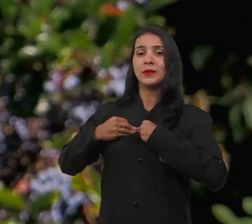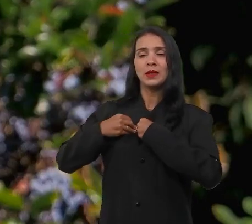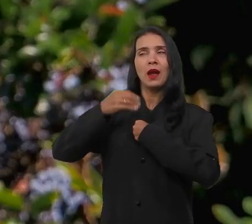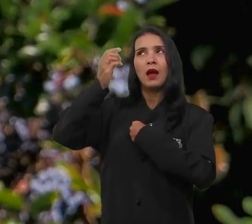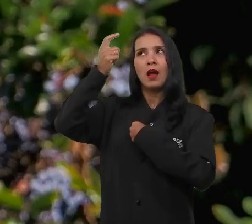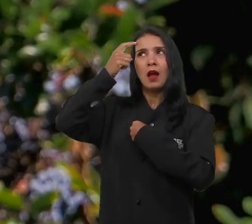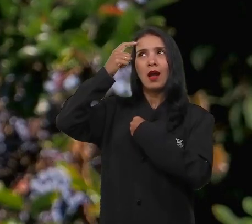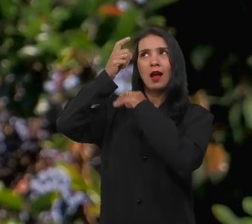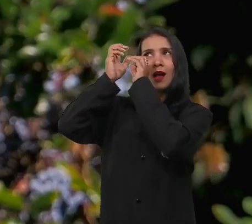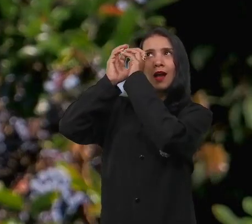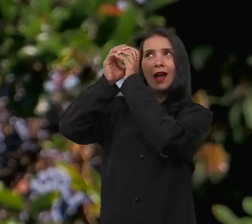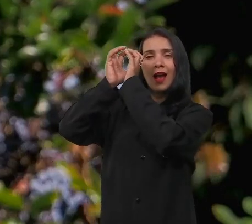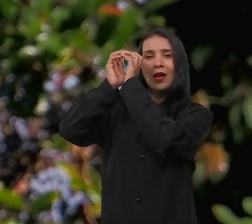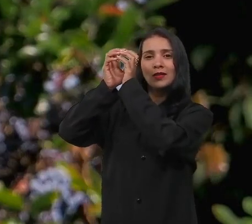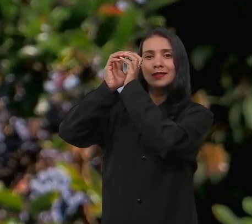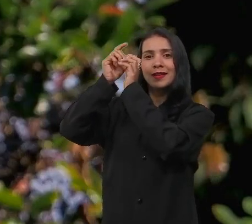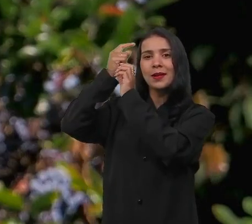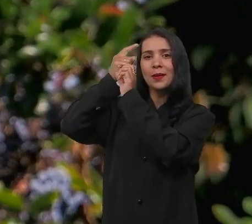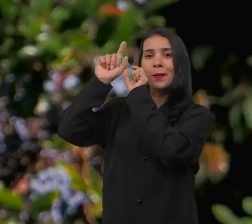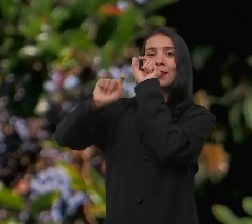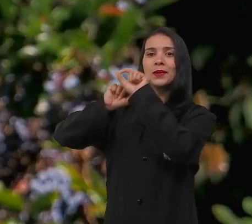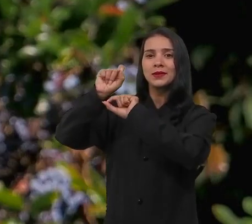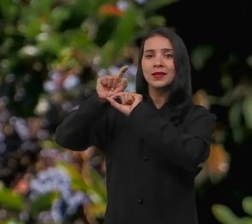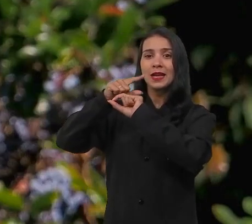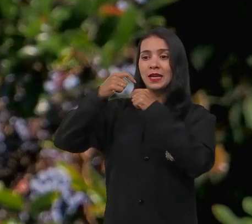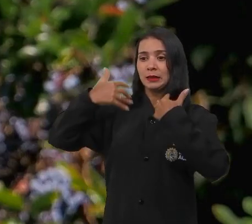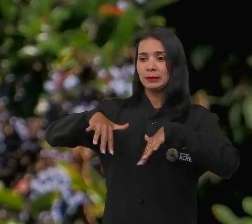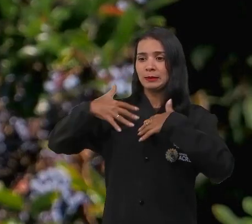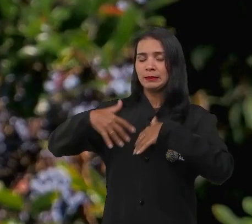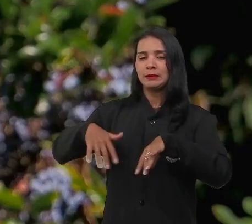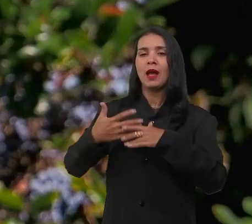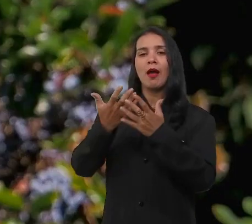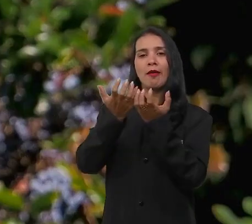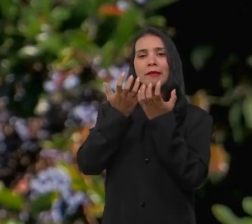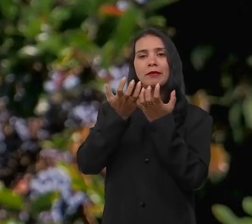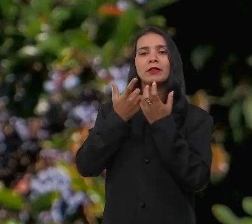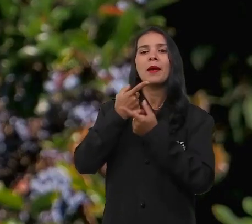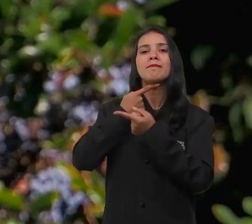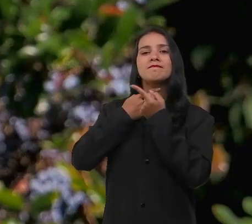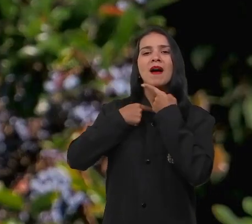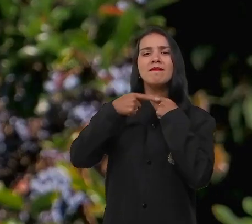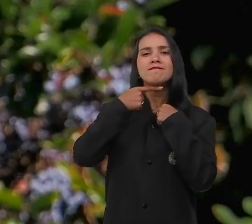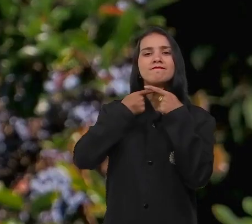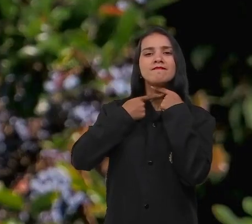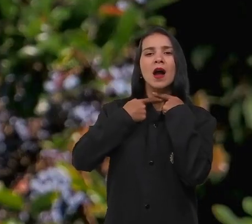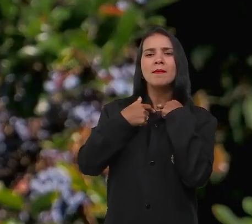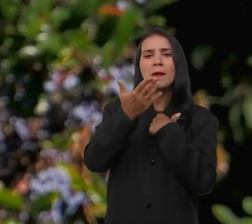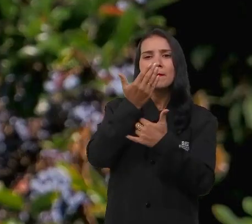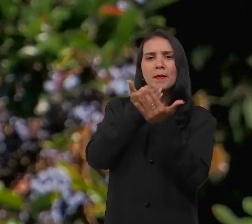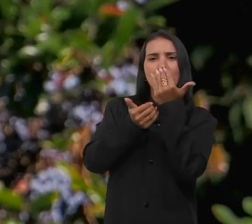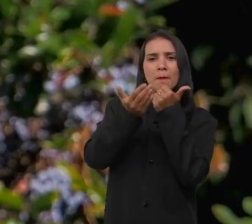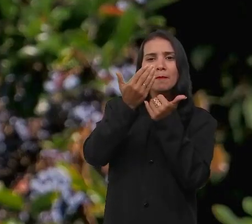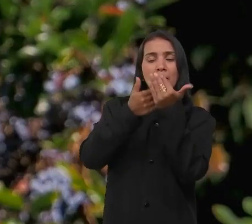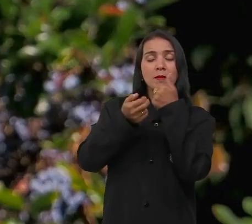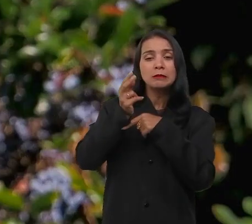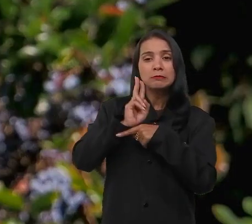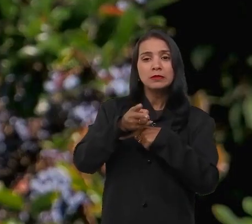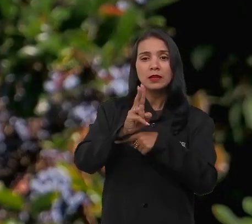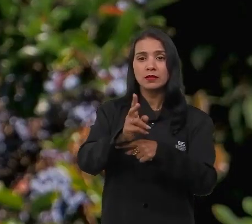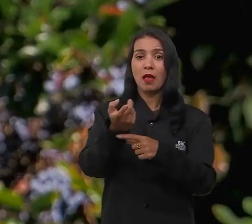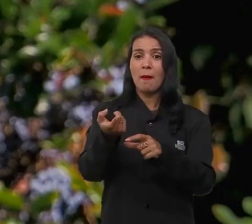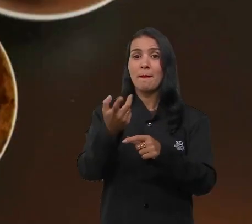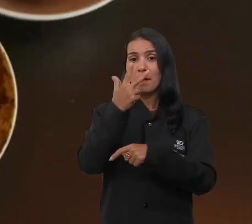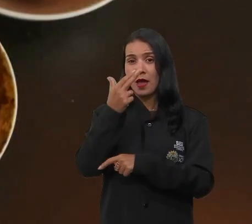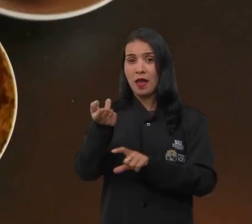né? Favorecendo o consumo excessivo. Então, a gente fica ali, né, super dependente ali